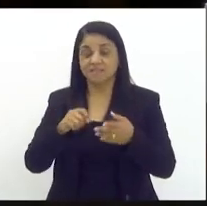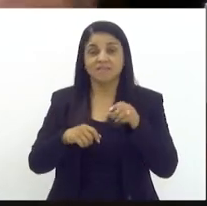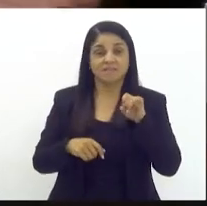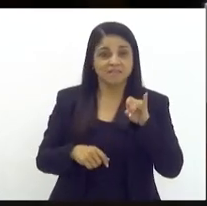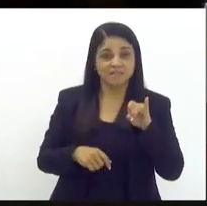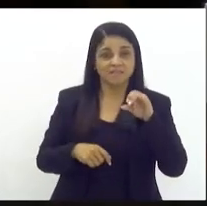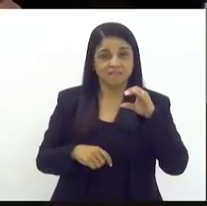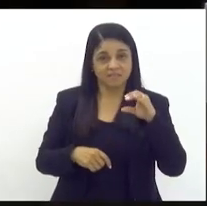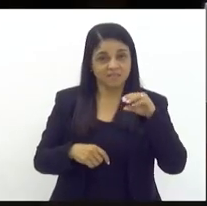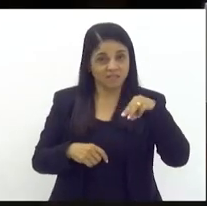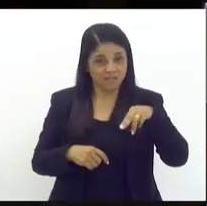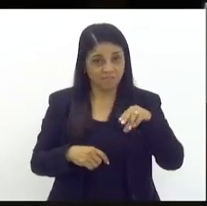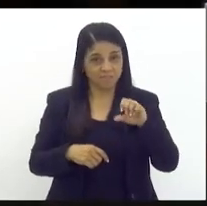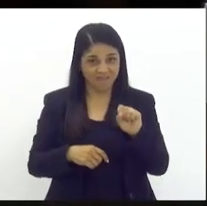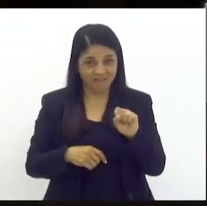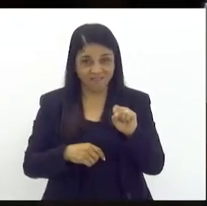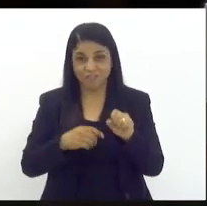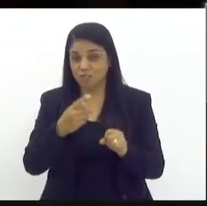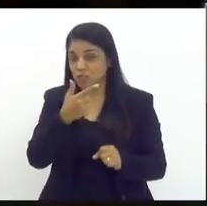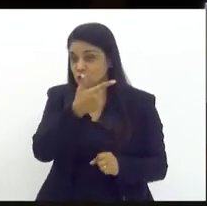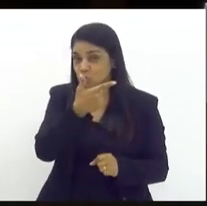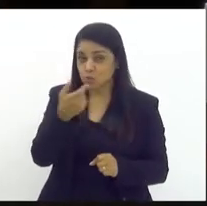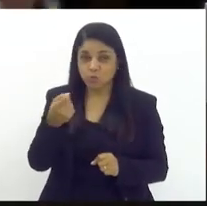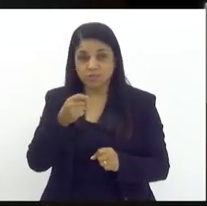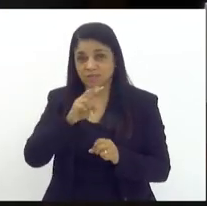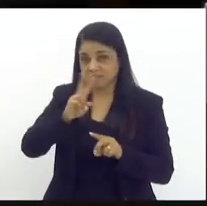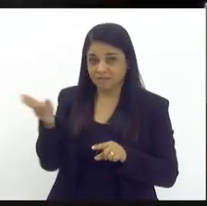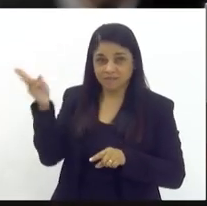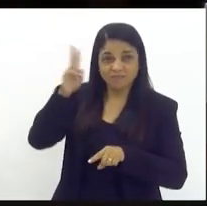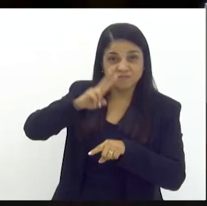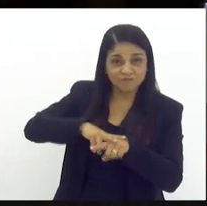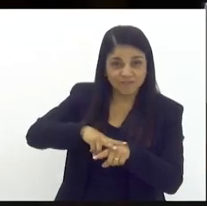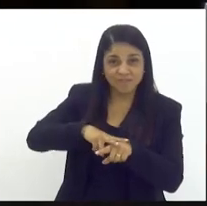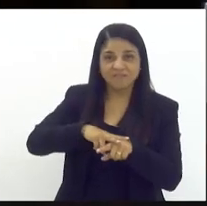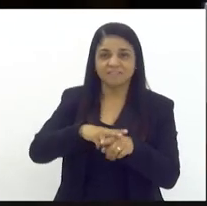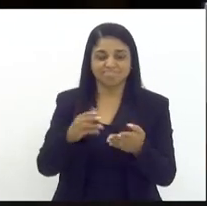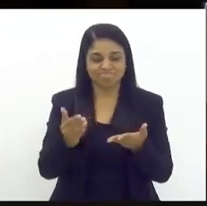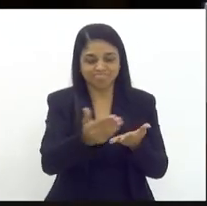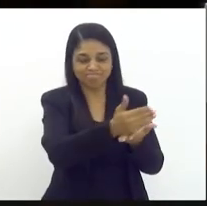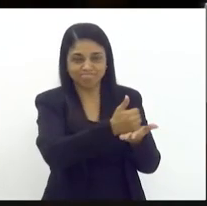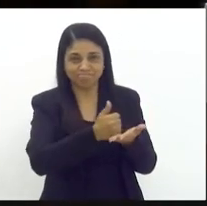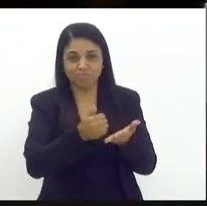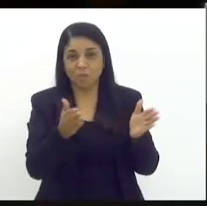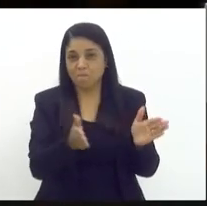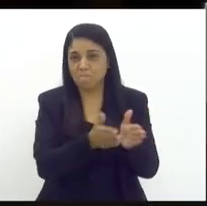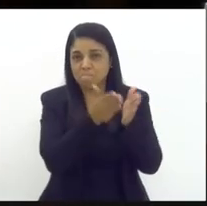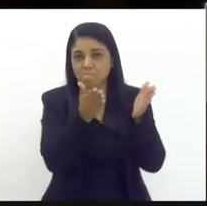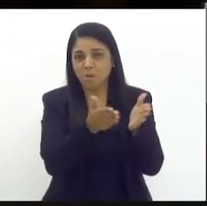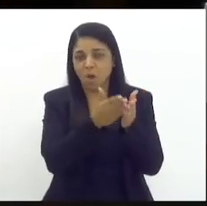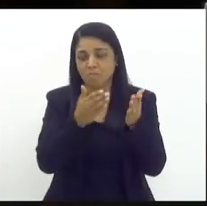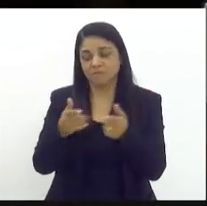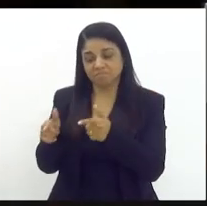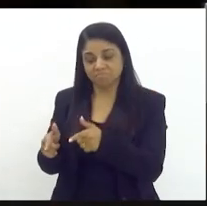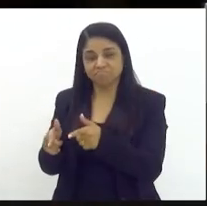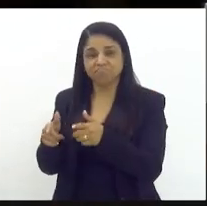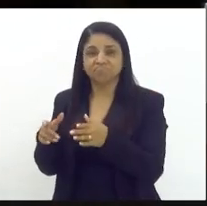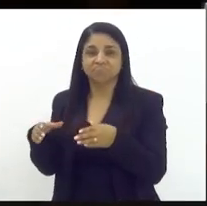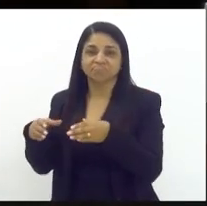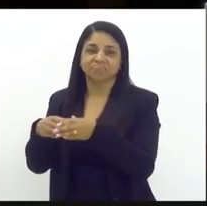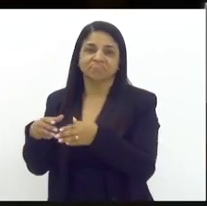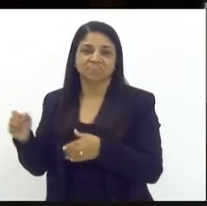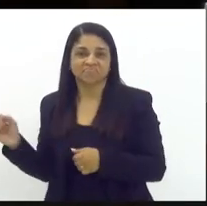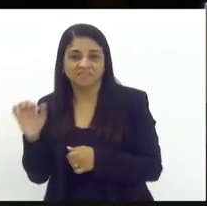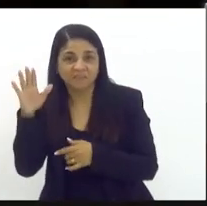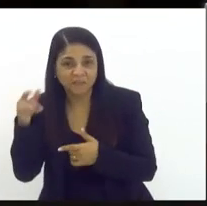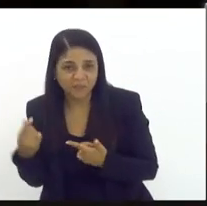ICMS de 200 vezes arrecadação per capita entre o mais pobre e o mais ricos e ficaria para 30 vezes ou seja um